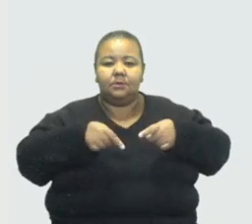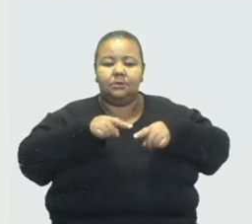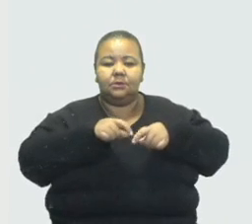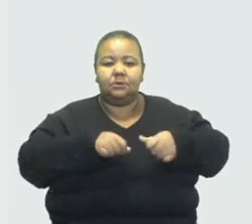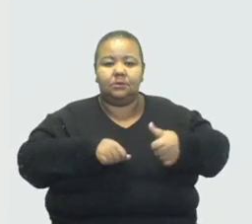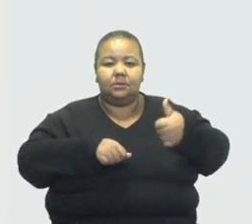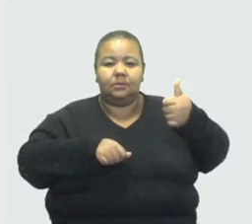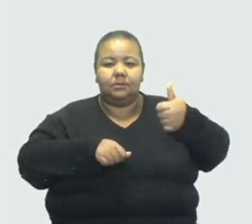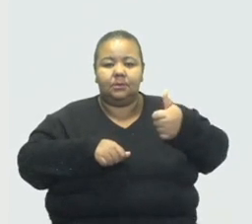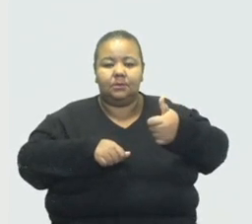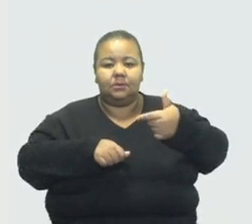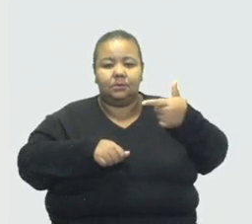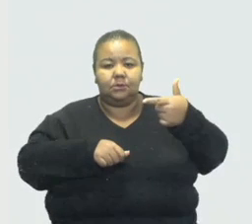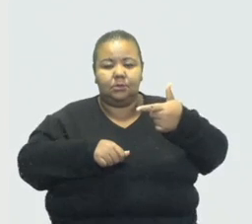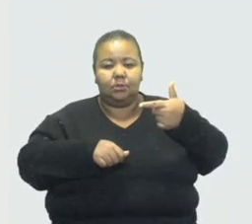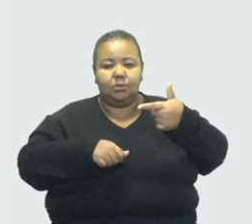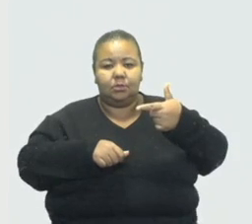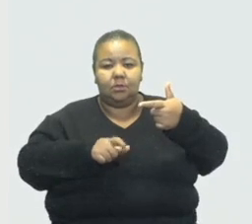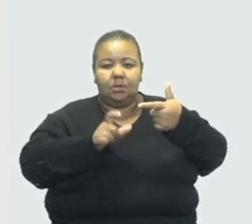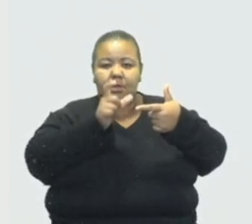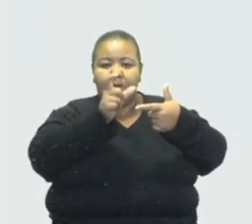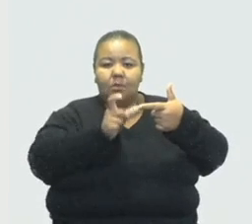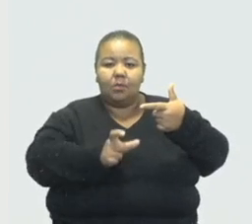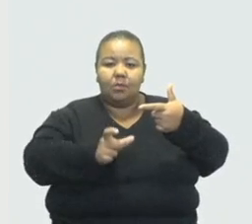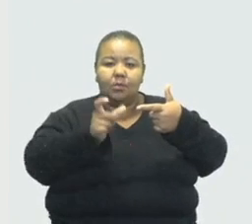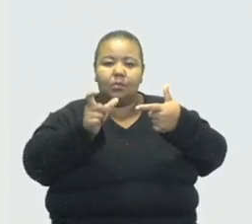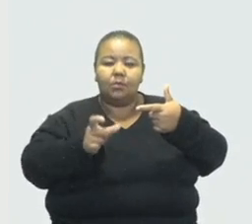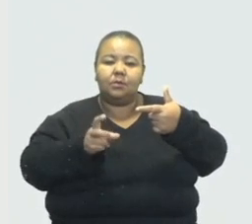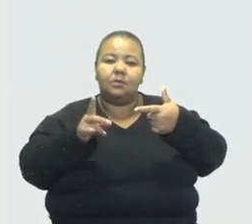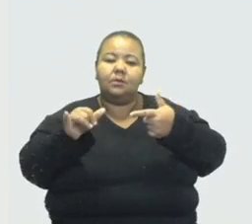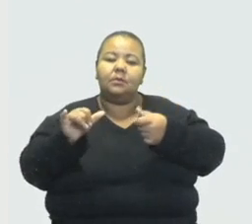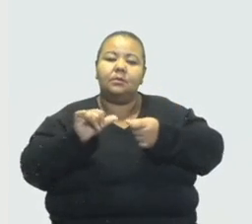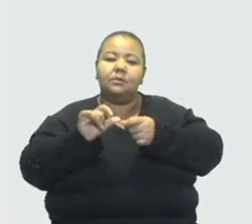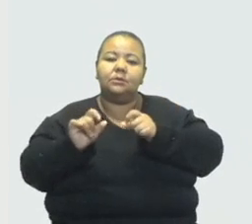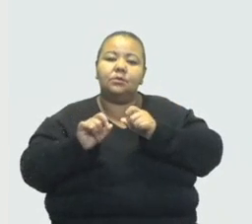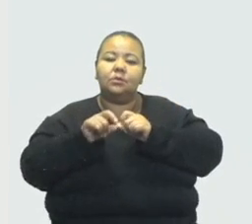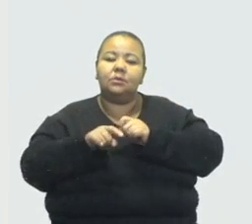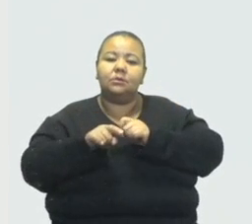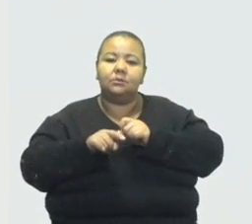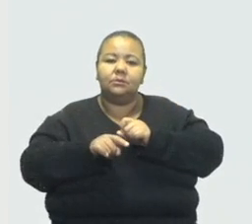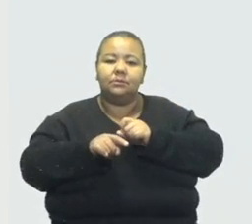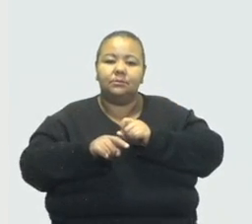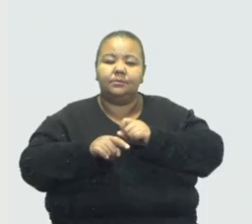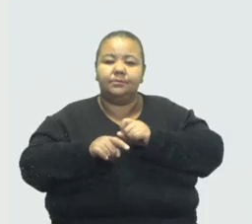primeira e a segunda coluna e vai fazer o seguinte,